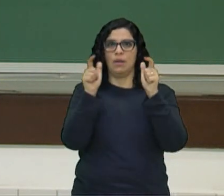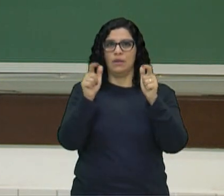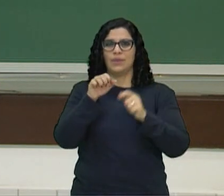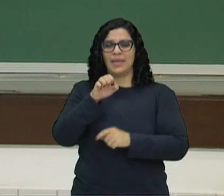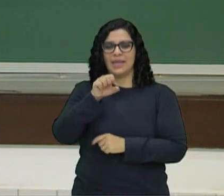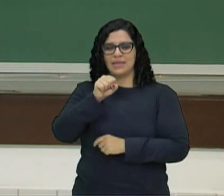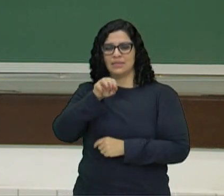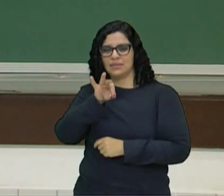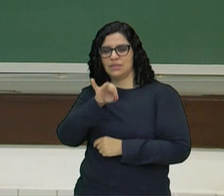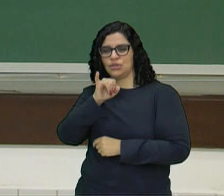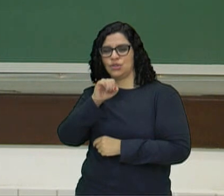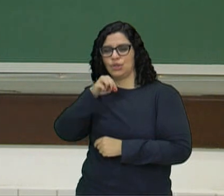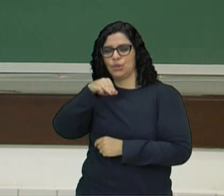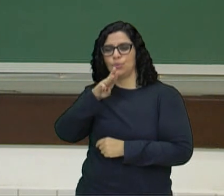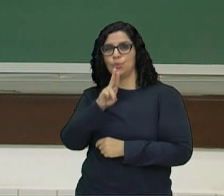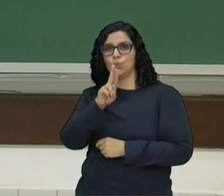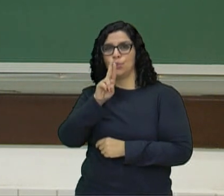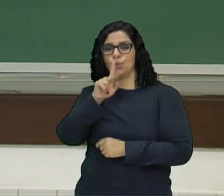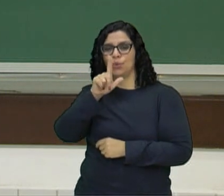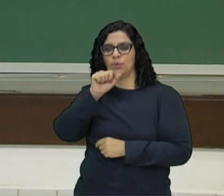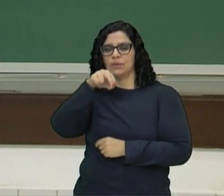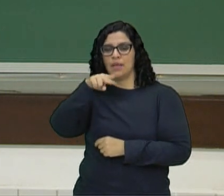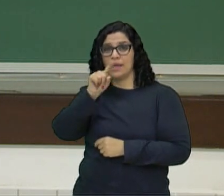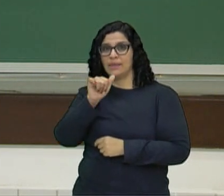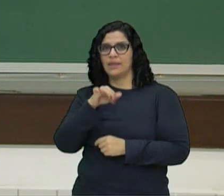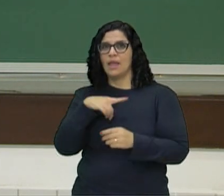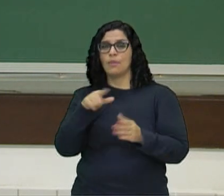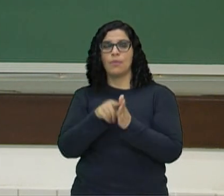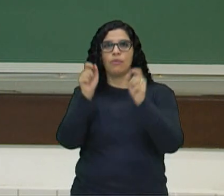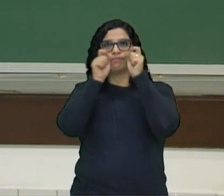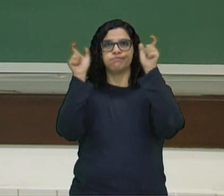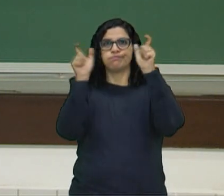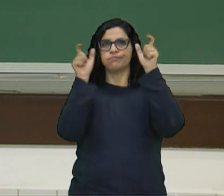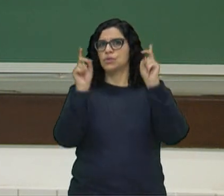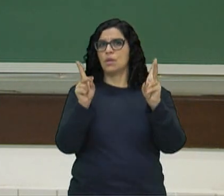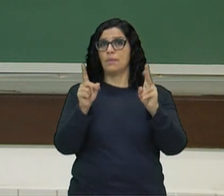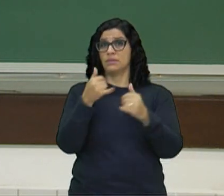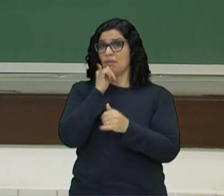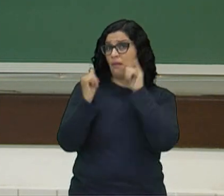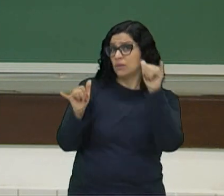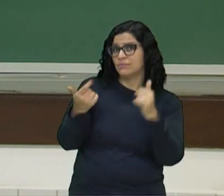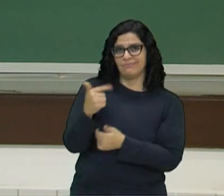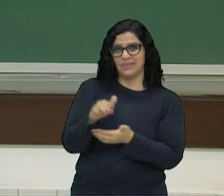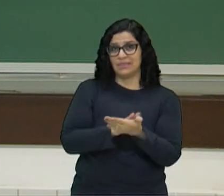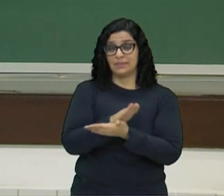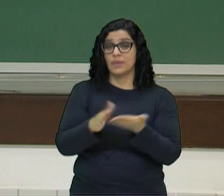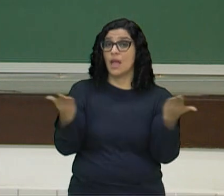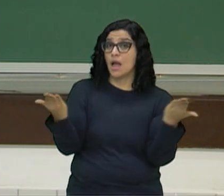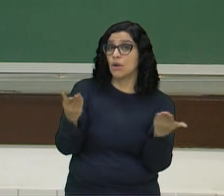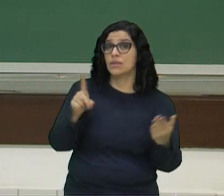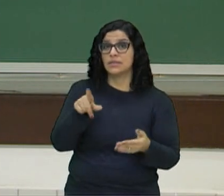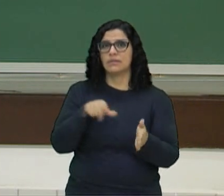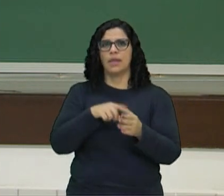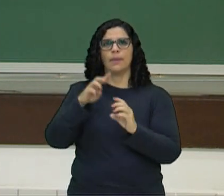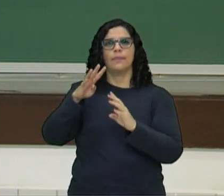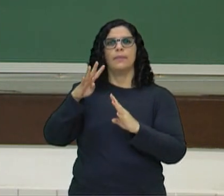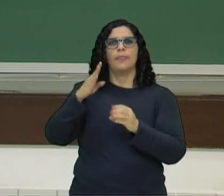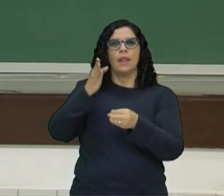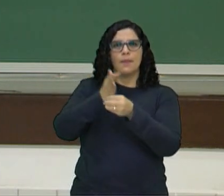mais tem, deveria ser chamado estimulante, não energético, você vai ficar acordado. Agora, se você ingerir